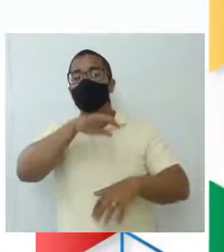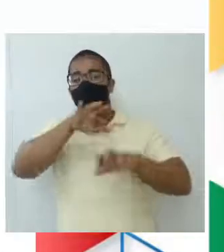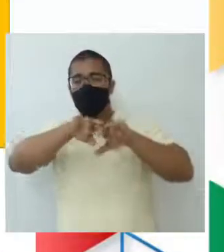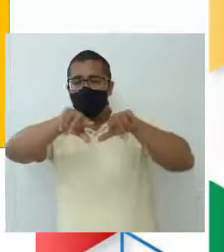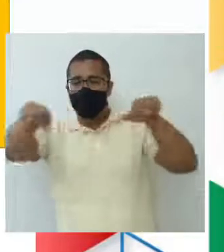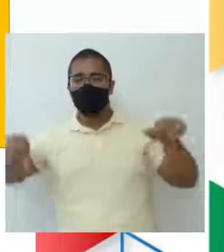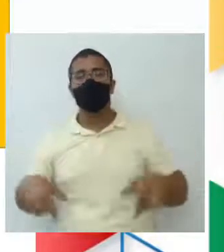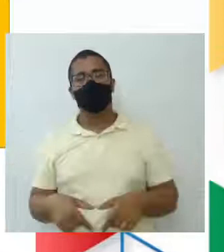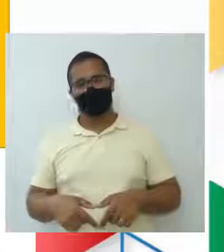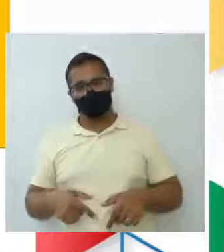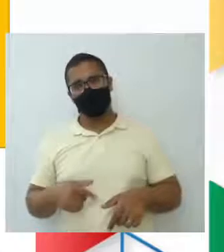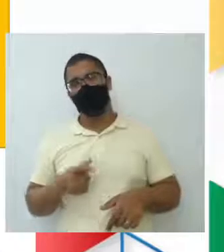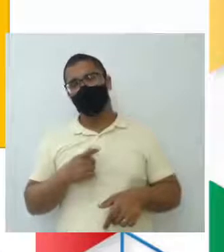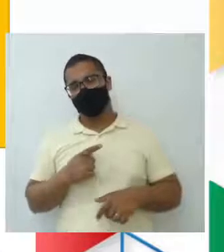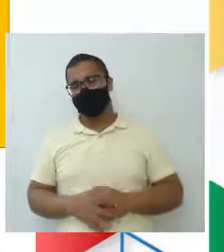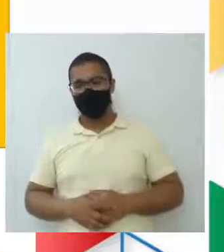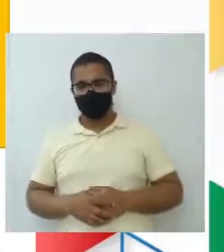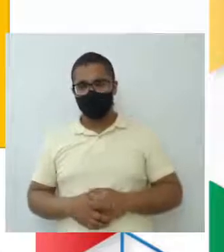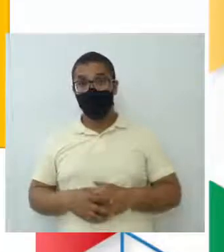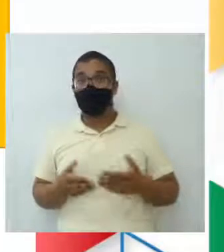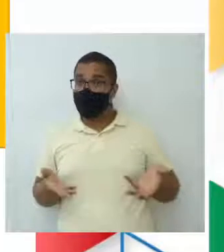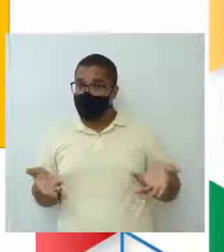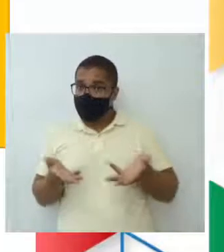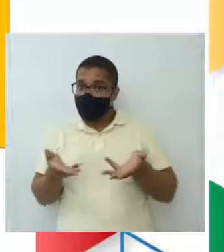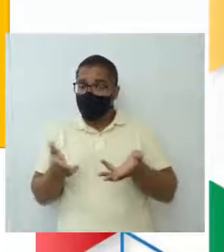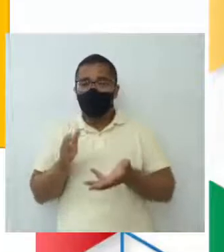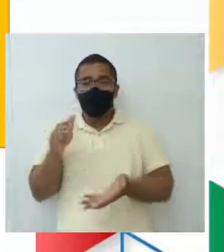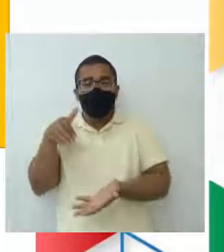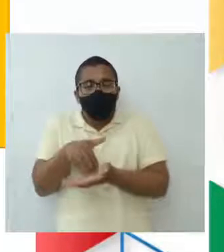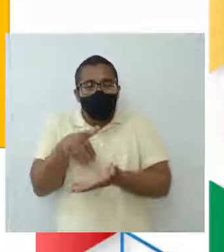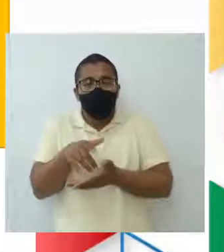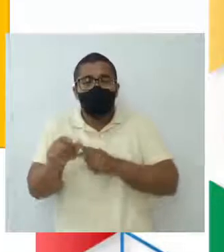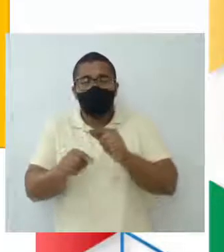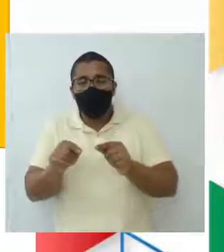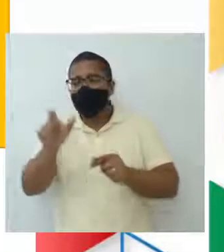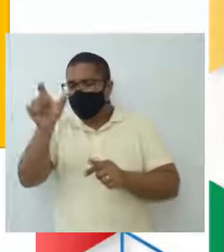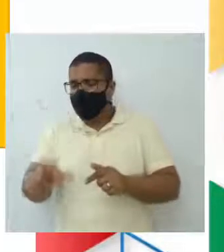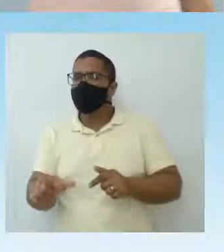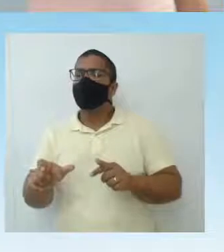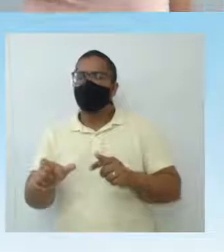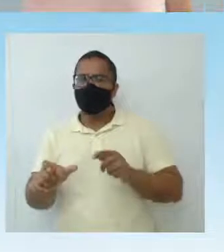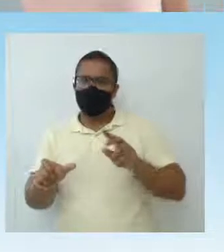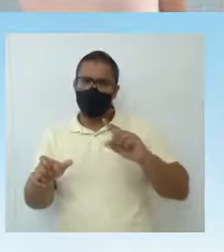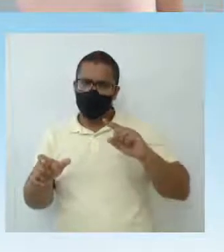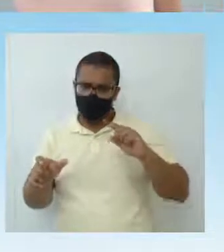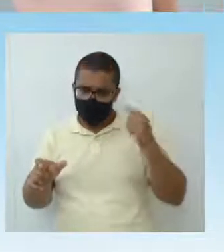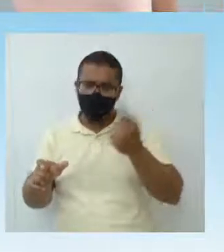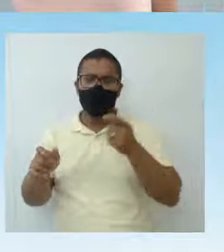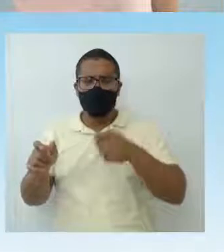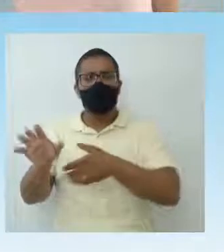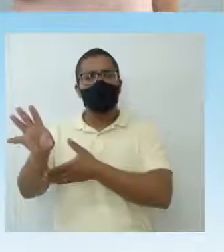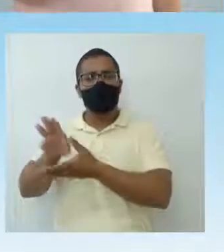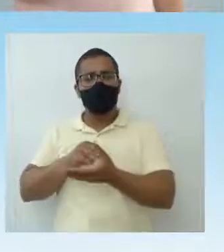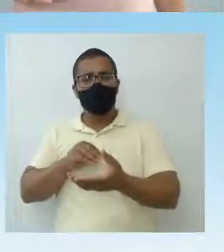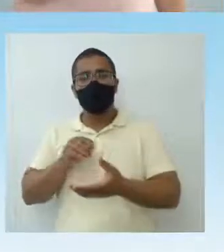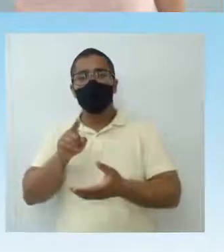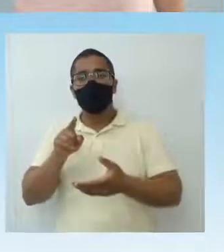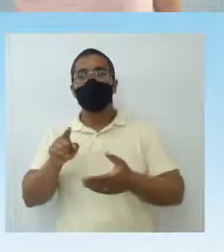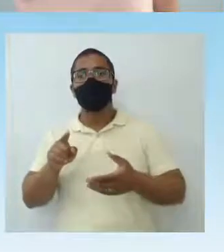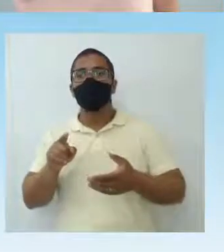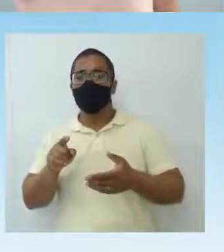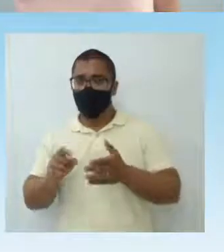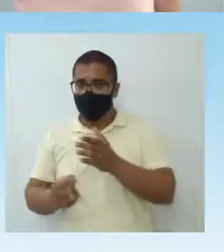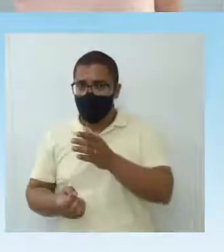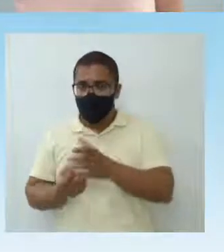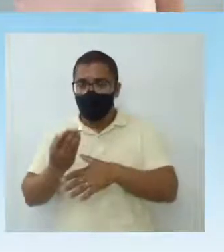É importante salientar. E para fechar, ele foi um grande exemplo de vida. Sua atitude foi original,